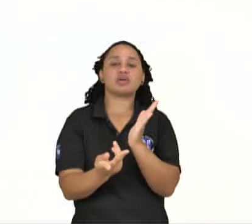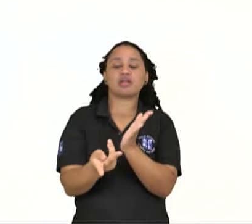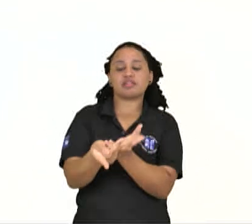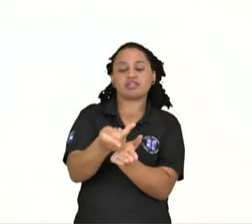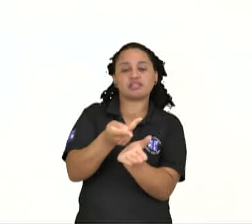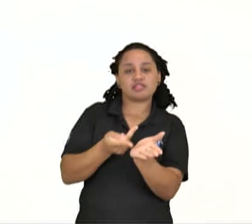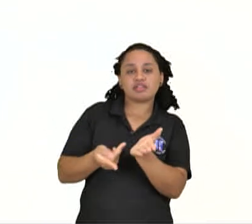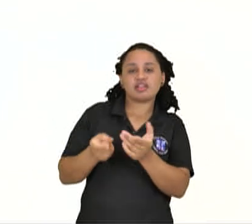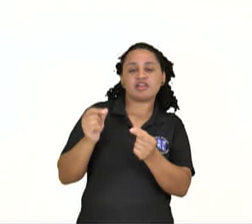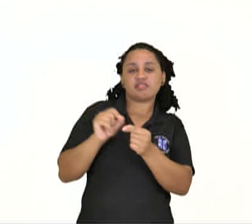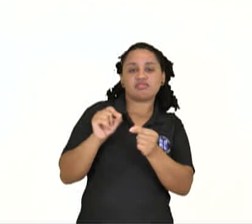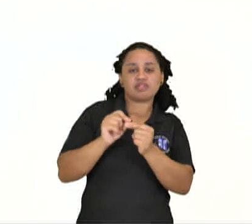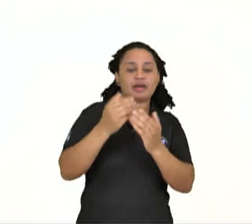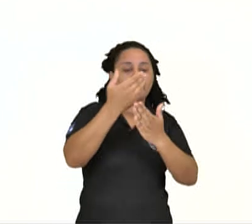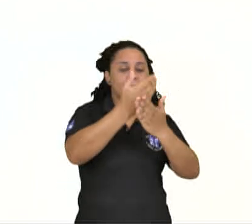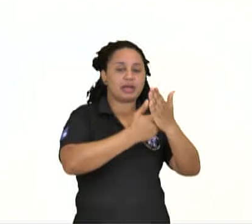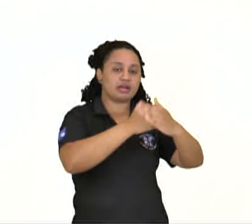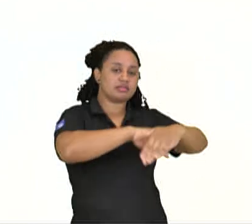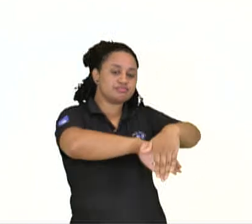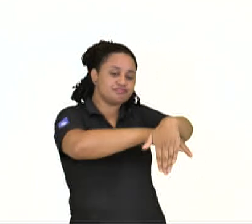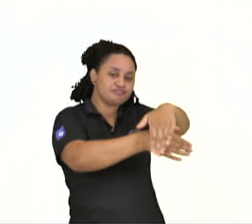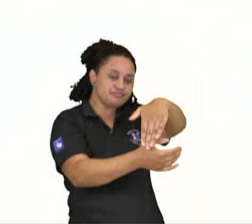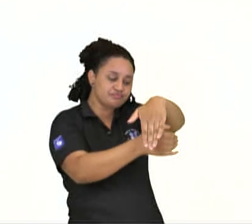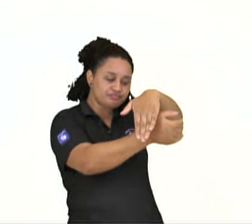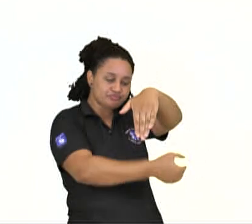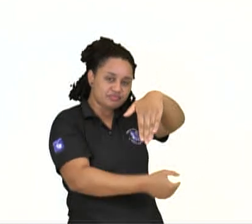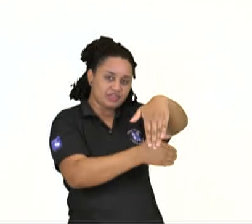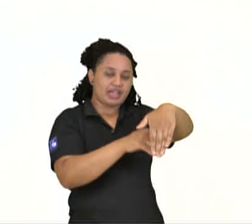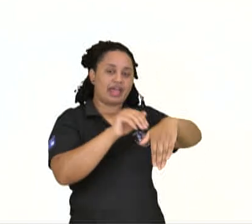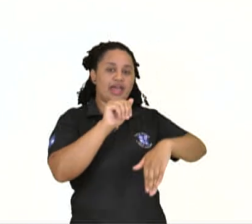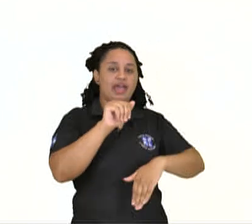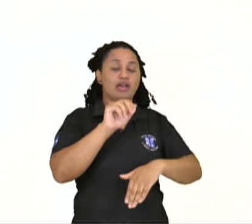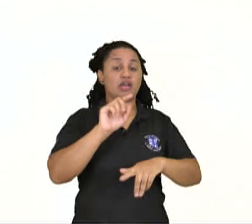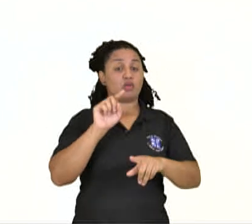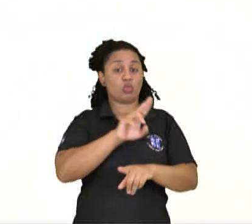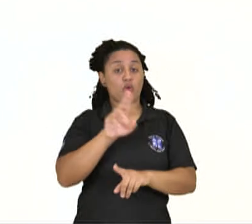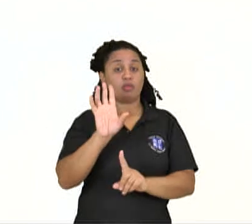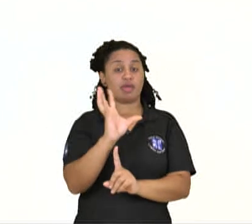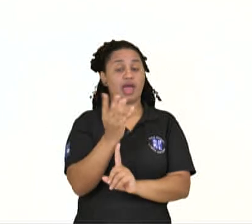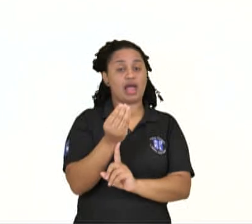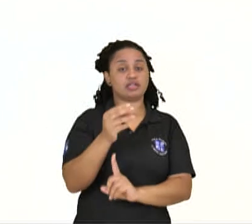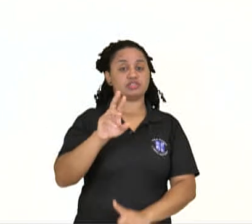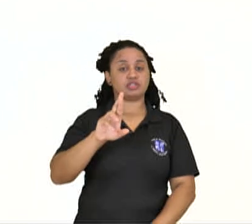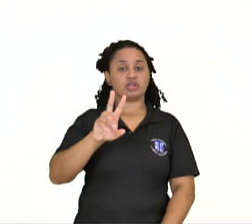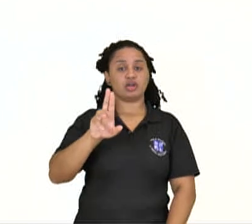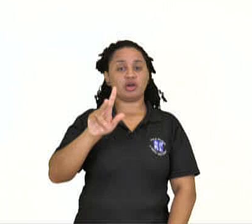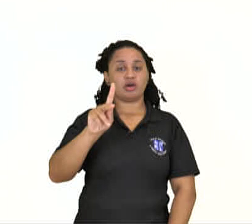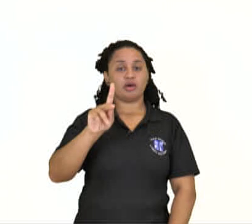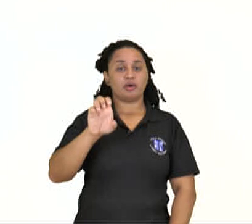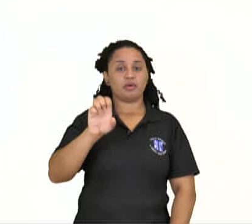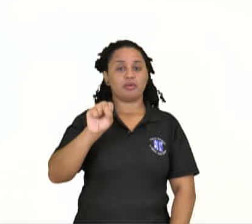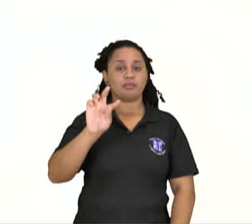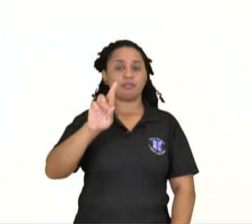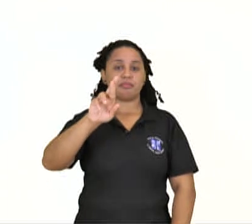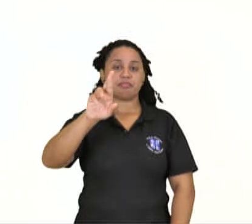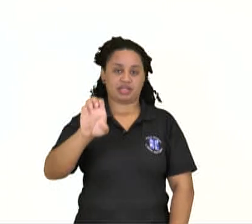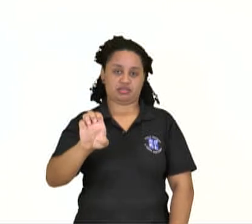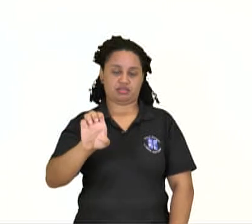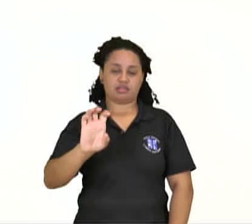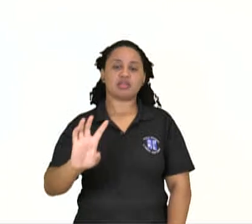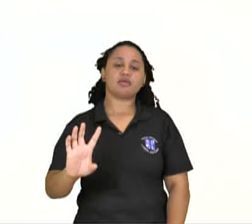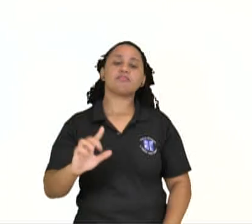os primórdios. E as pinturas em grandes dimensões também acompanham o ser humano. E a gente vai ver qual